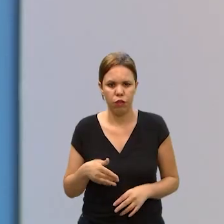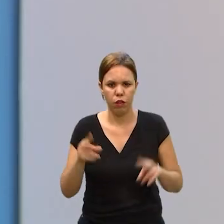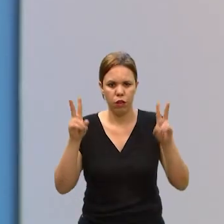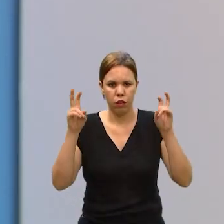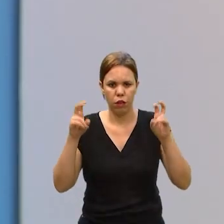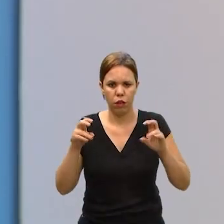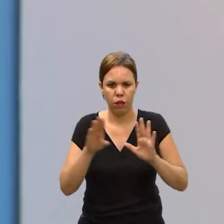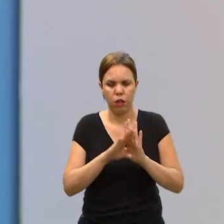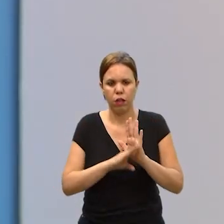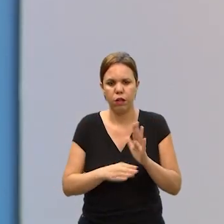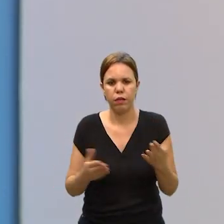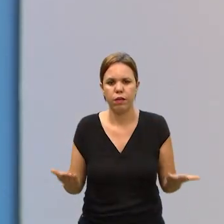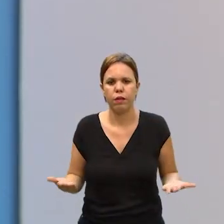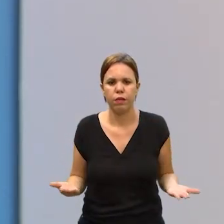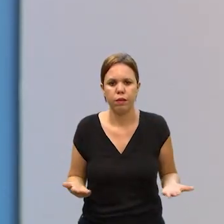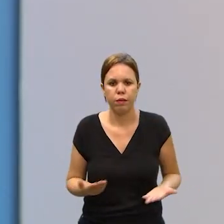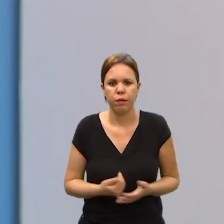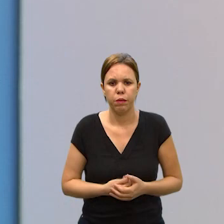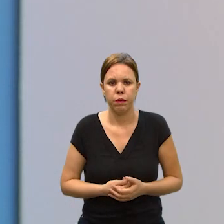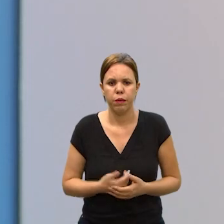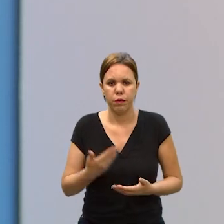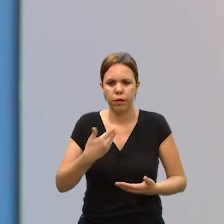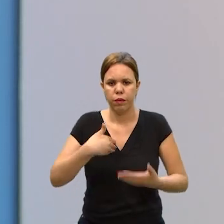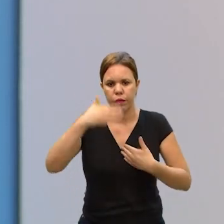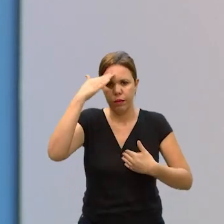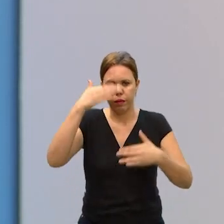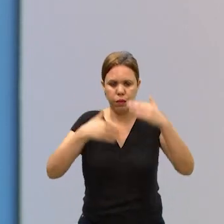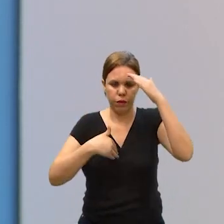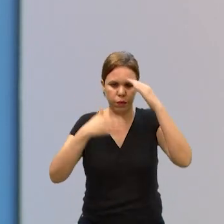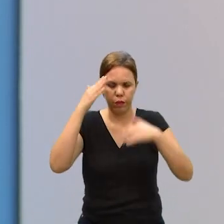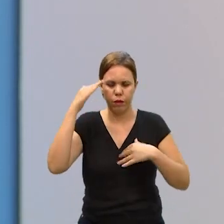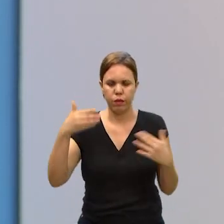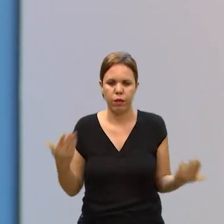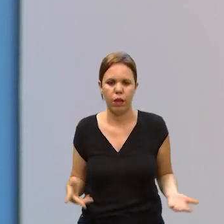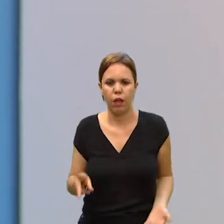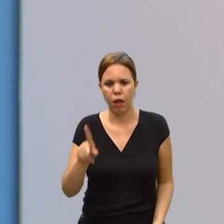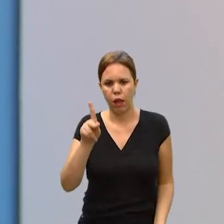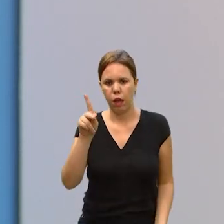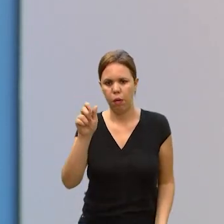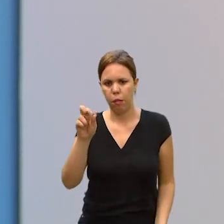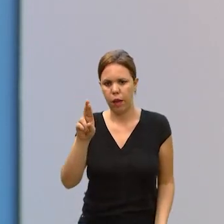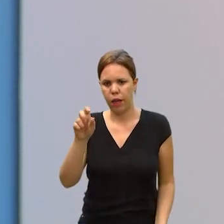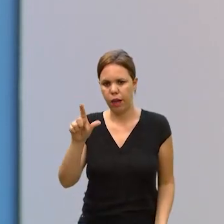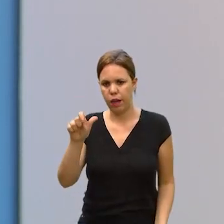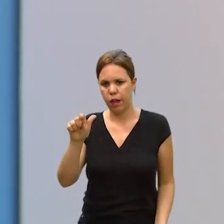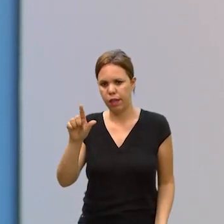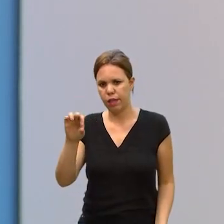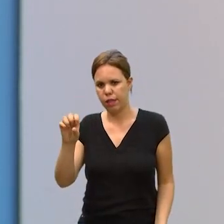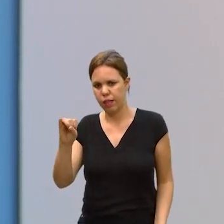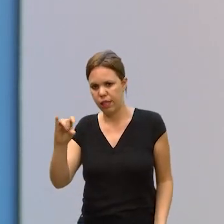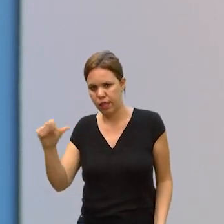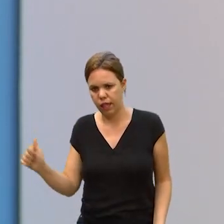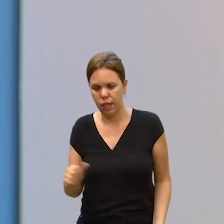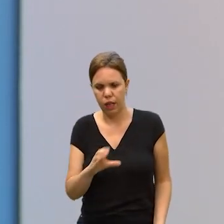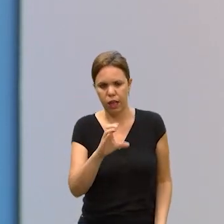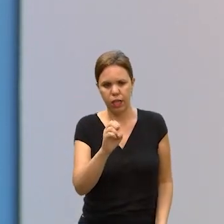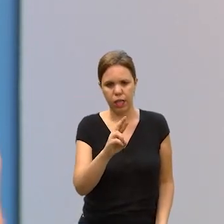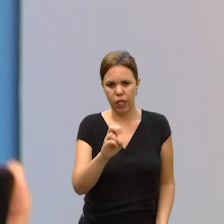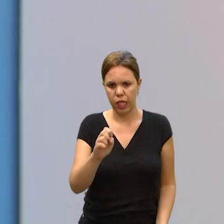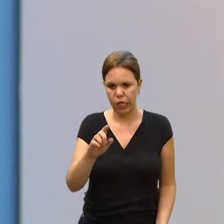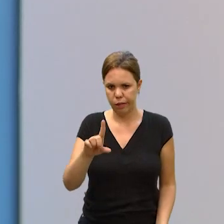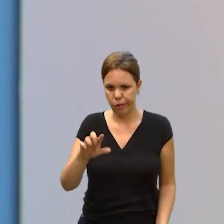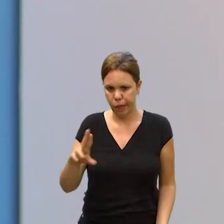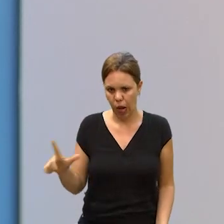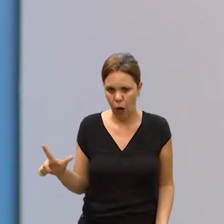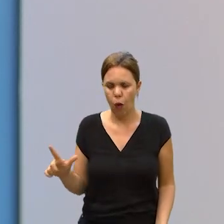E já que o assunto do programa de hoje é paralisia cerebral, nós vamos conversar com uma fisioterapeuta para saber